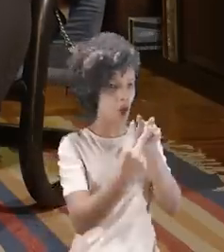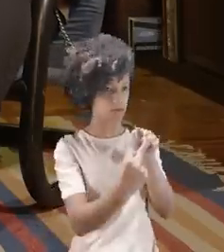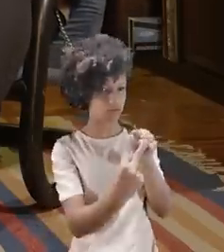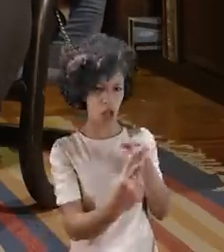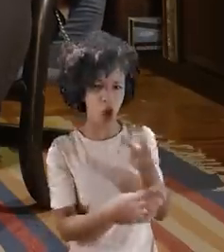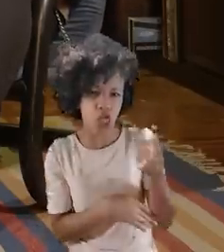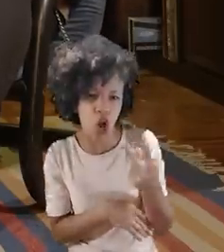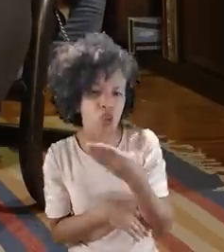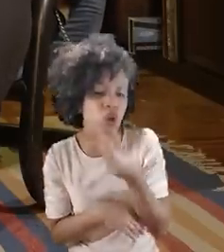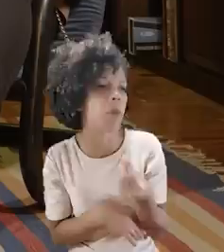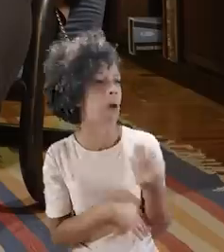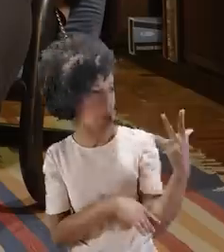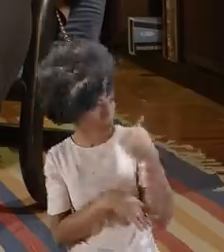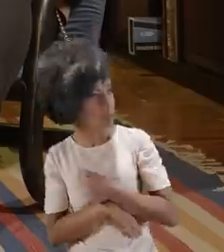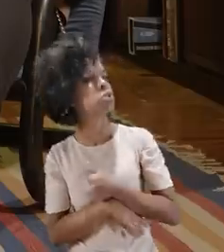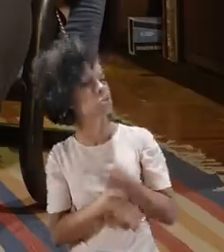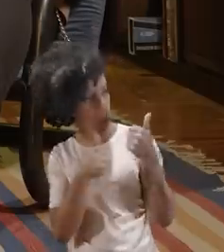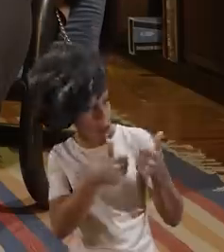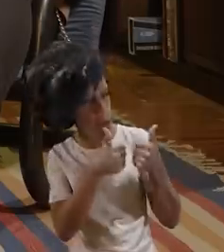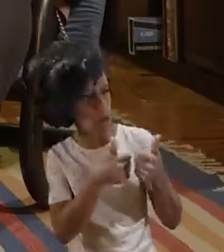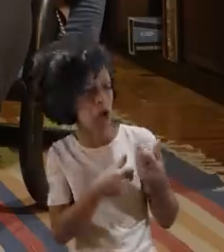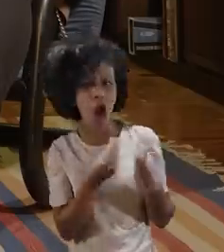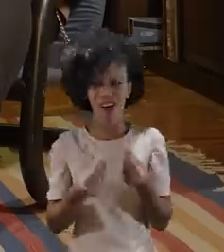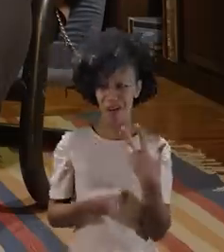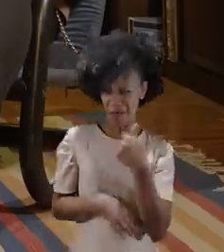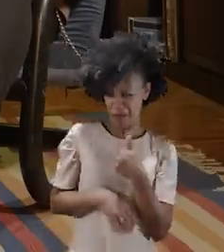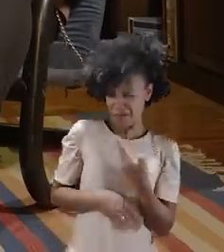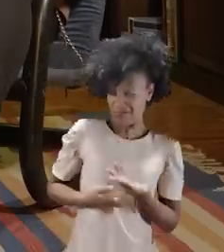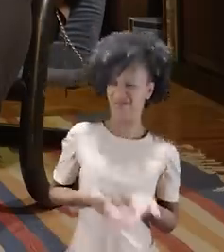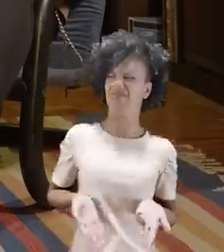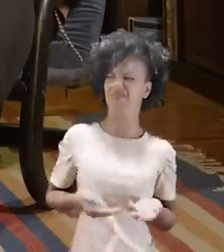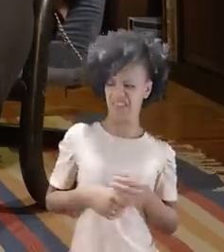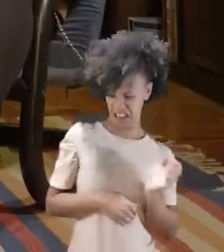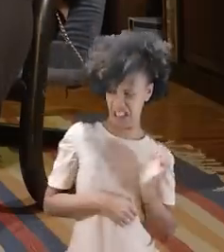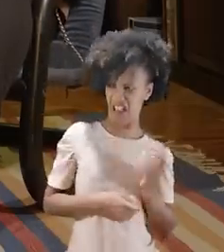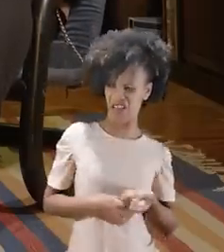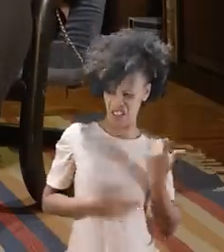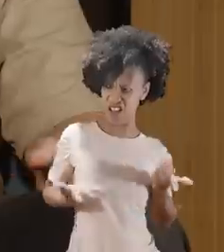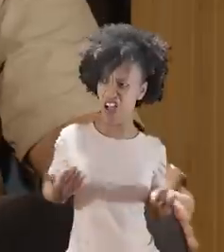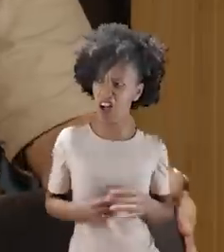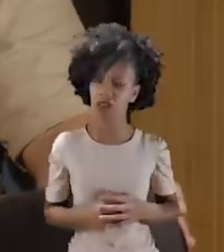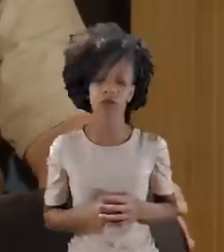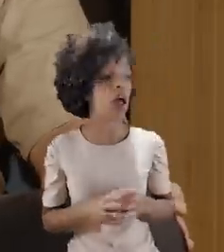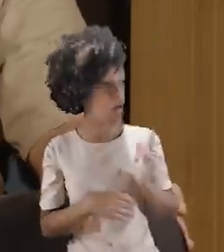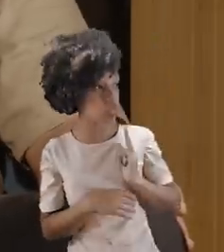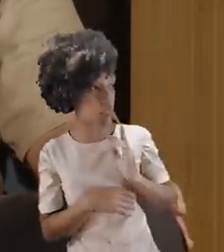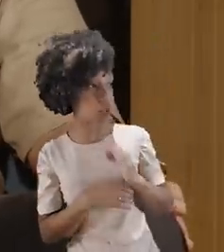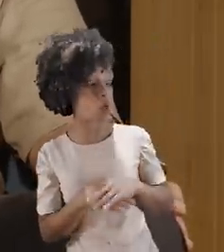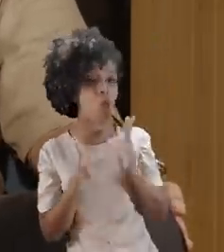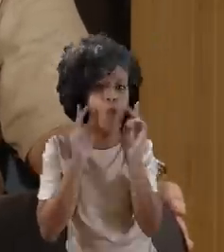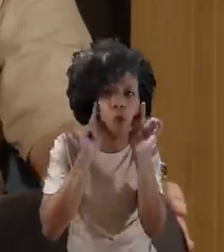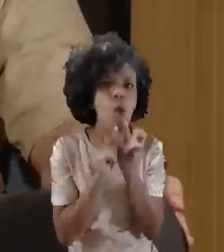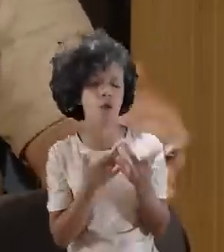olhar para o outro falar mano você tá bonito você vai ficar mais bonita assim Como assim você vai ficar mais bonito assim porque o você atraídas agromen ela tá Na barbearia